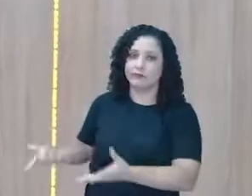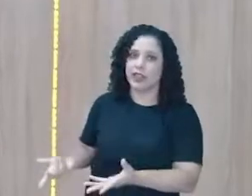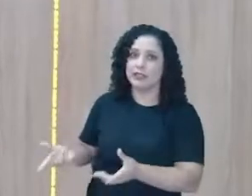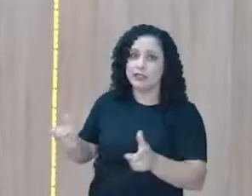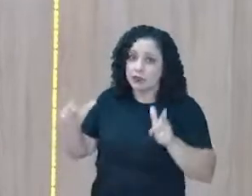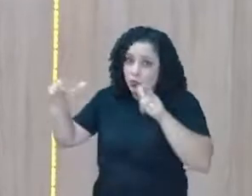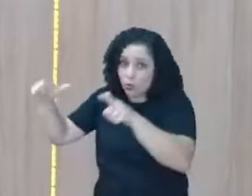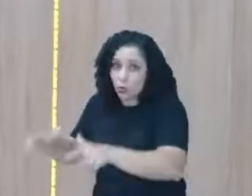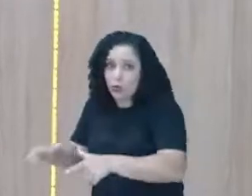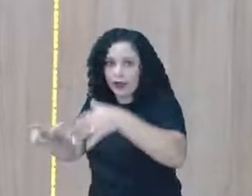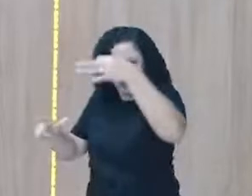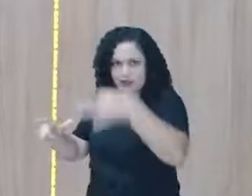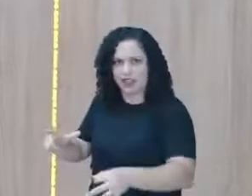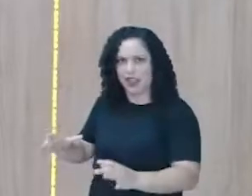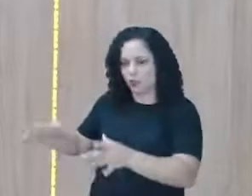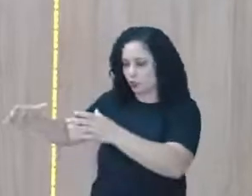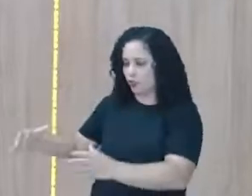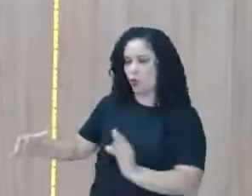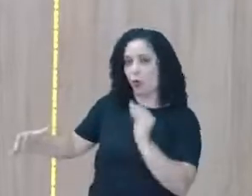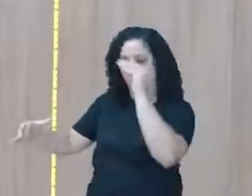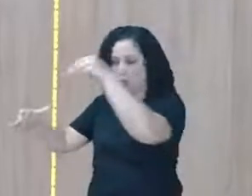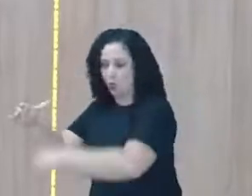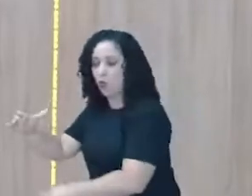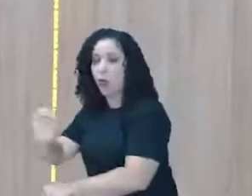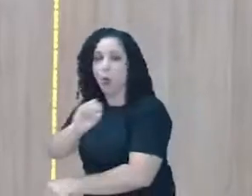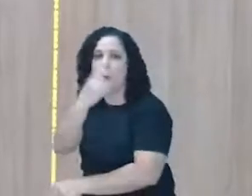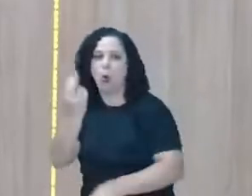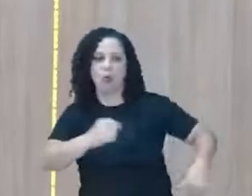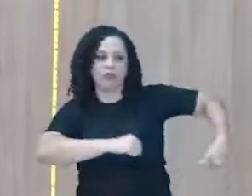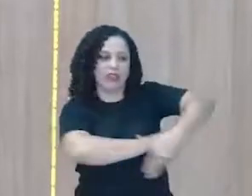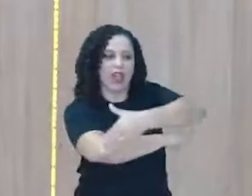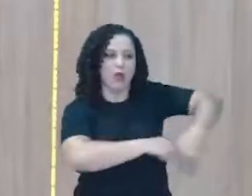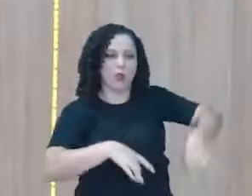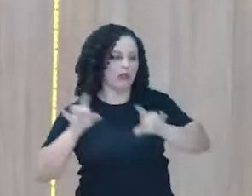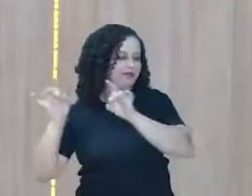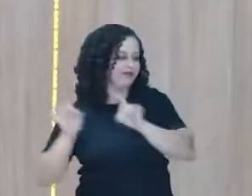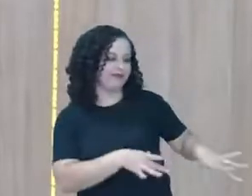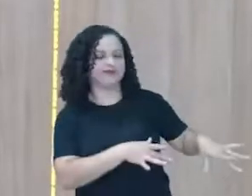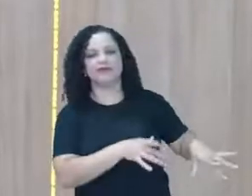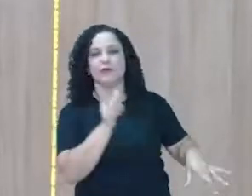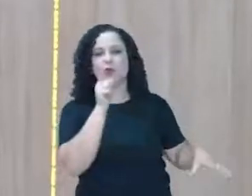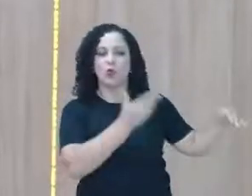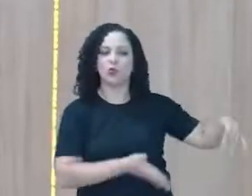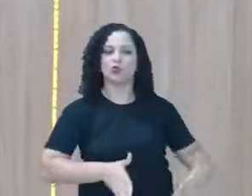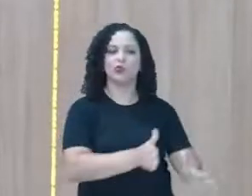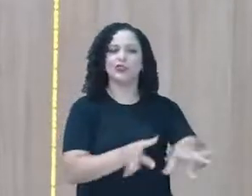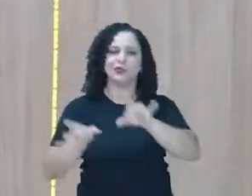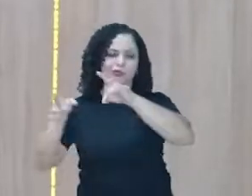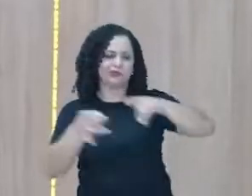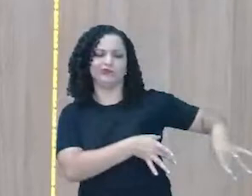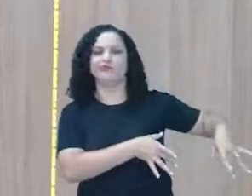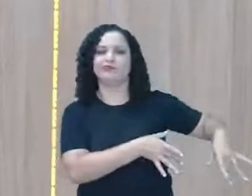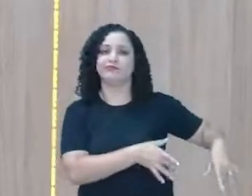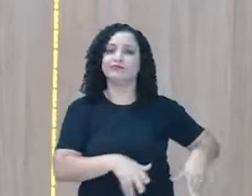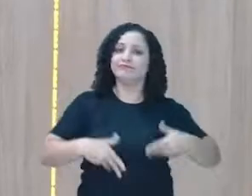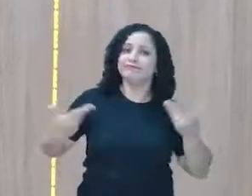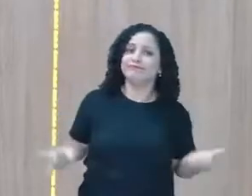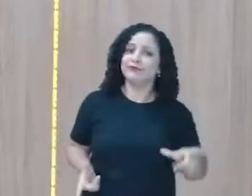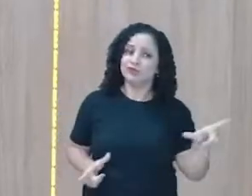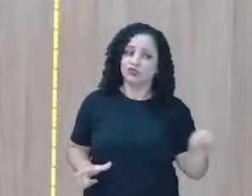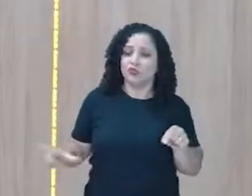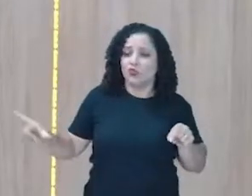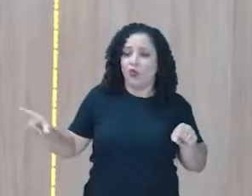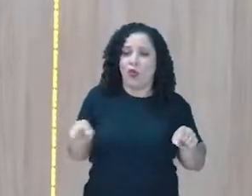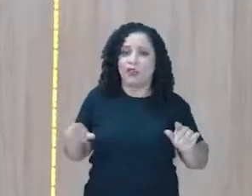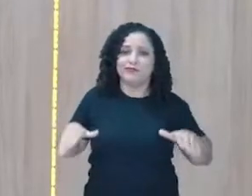lixeira adequadamente, ou se a gente vai jogar na rua, no rio, né? Então isso aí depende da gente,